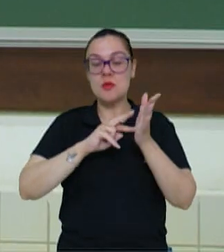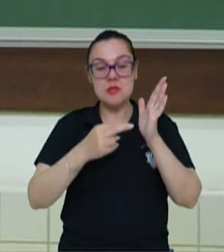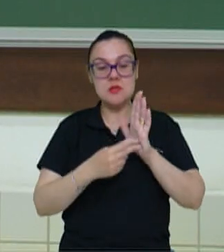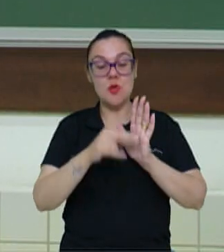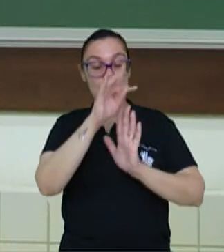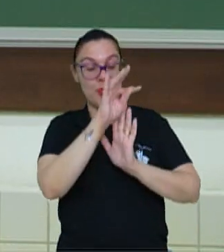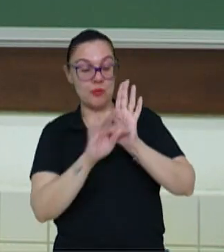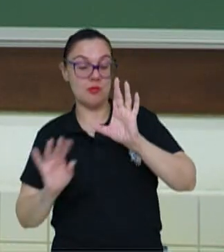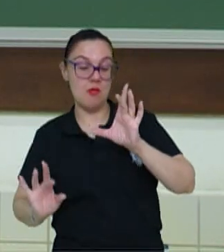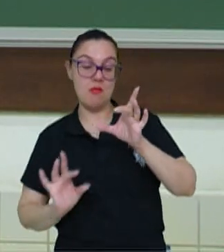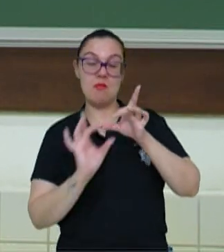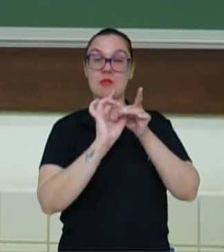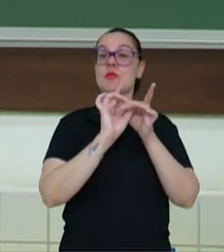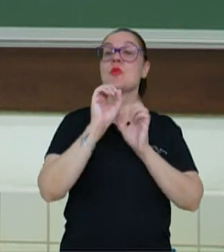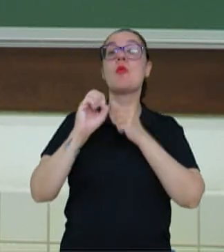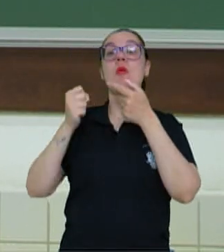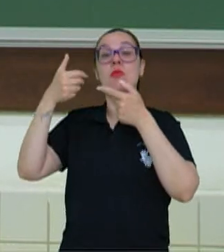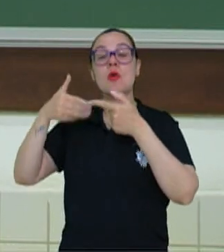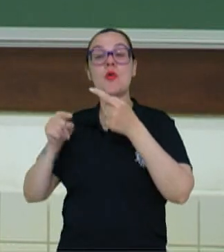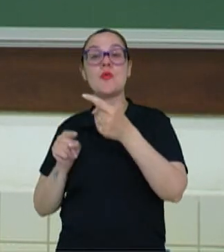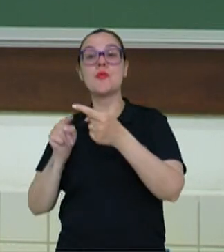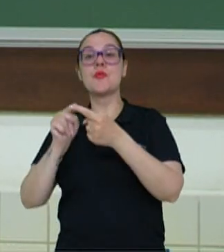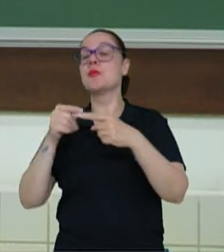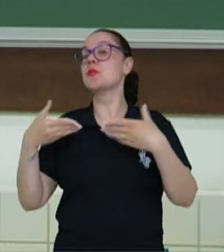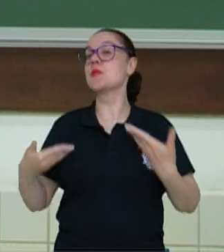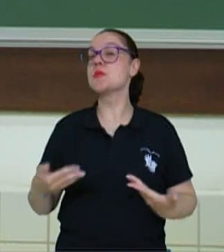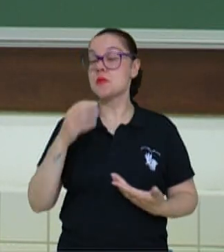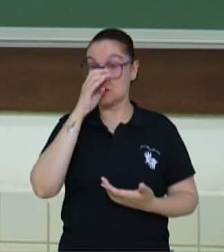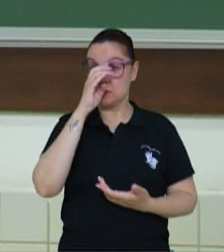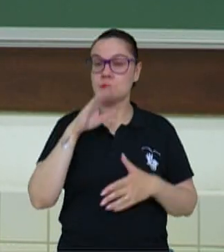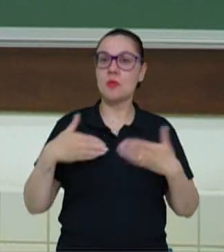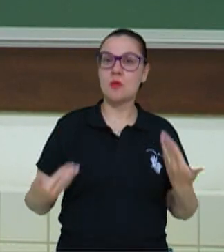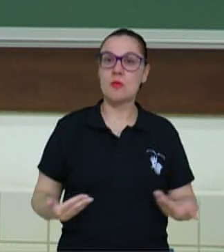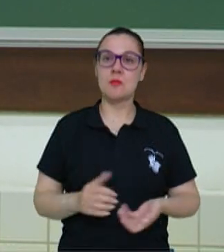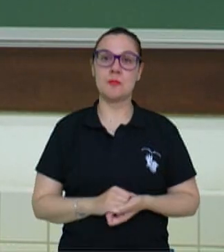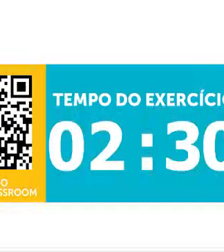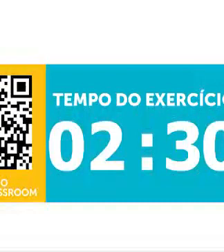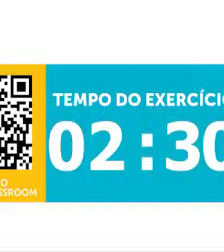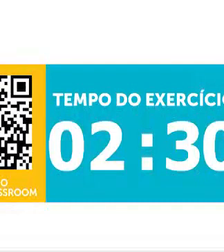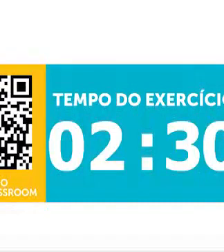texto aborda e qual é a função dele, né? Ele aponta o quê?